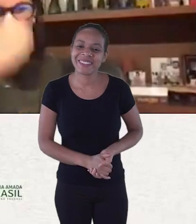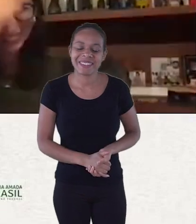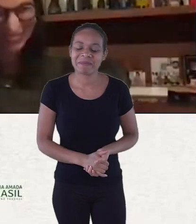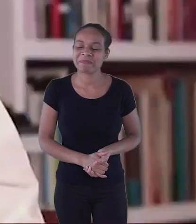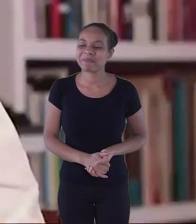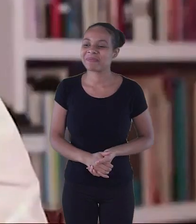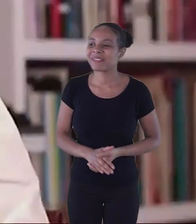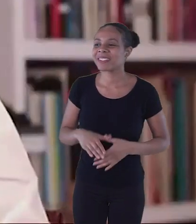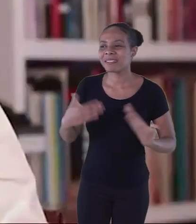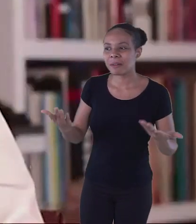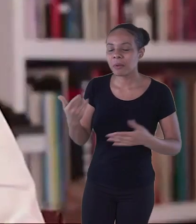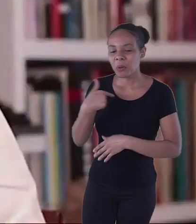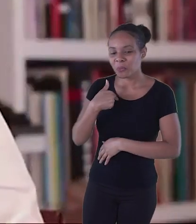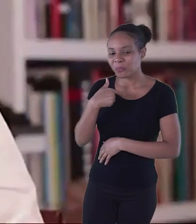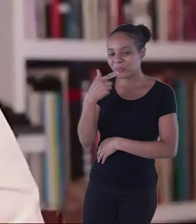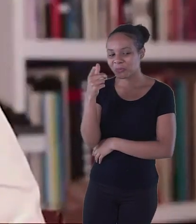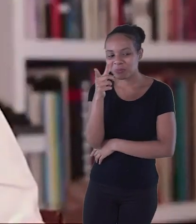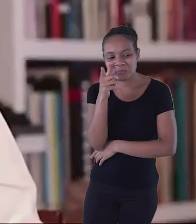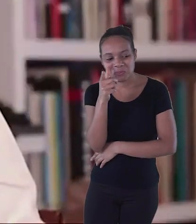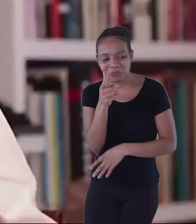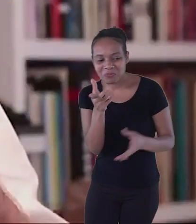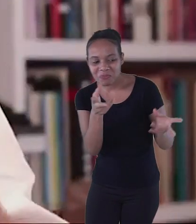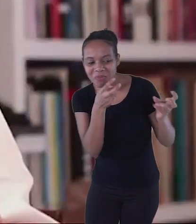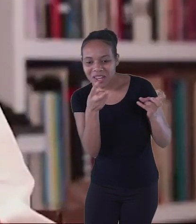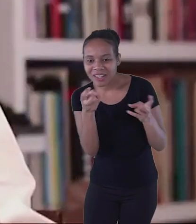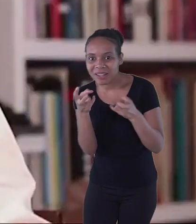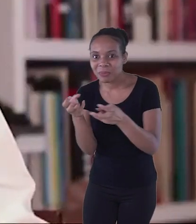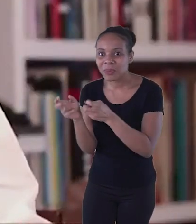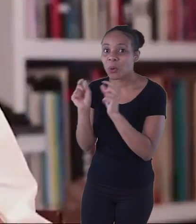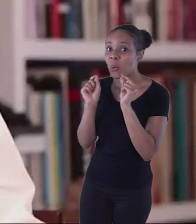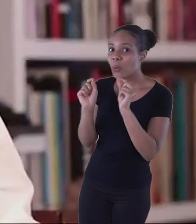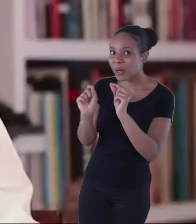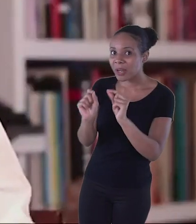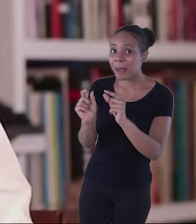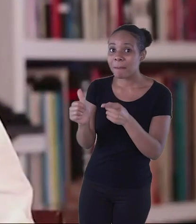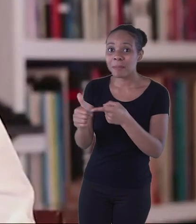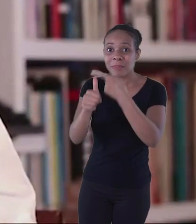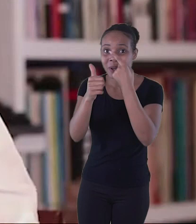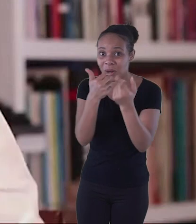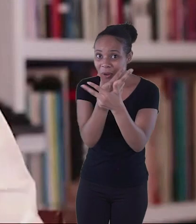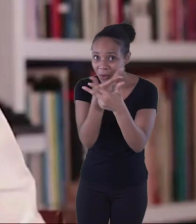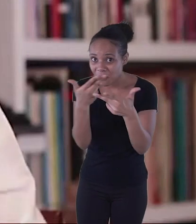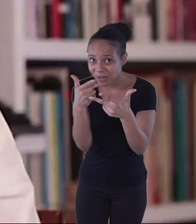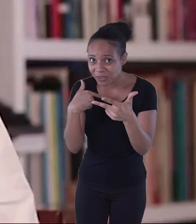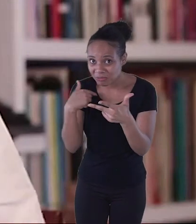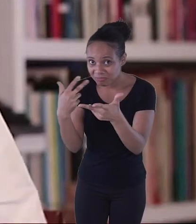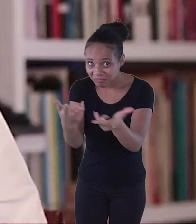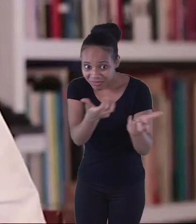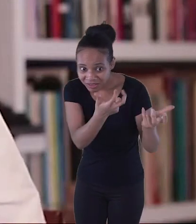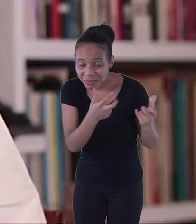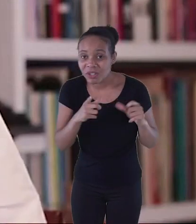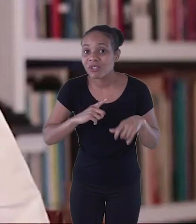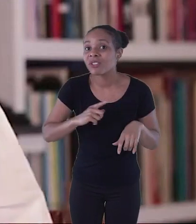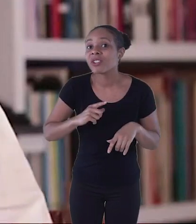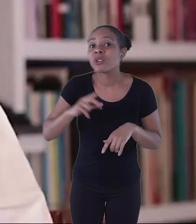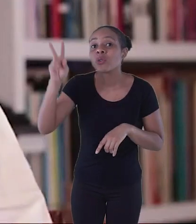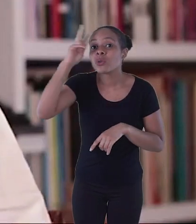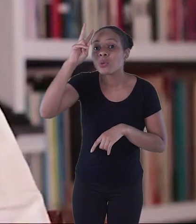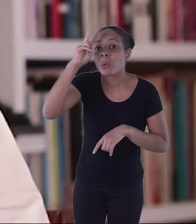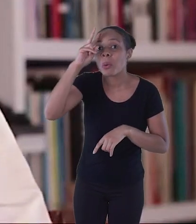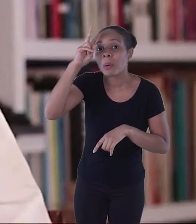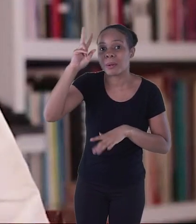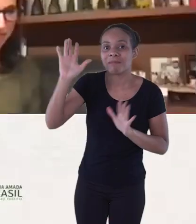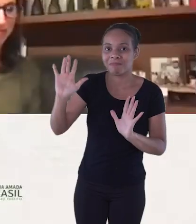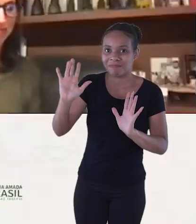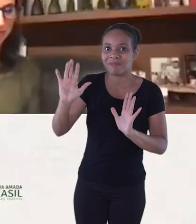Ô, gente, estou aqui olhando. A primeira coisa que eu fiz foi olhar se tinha a história da Páscoa Vieira. Que sensacional